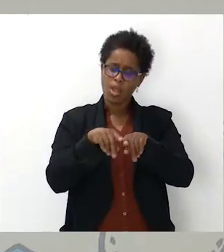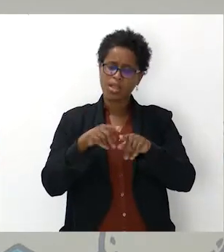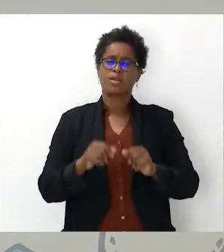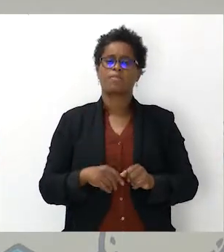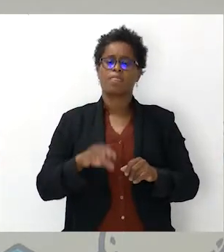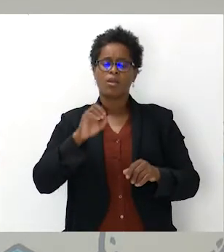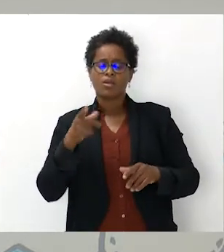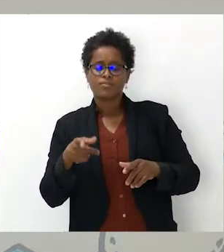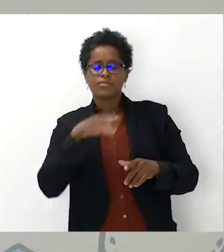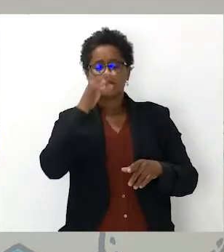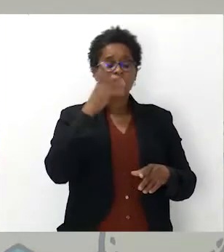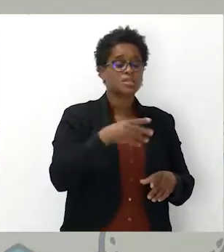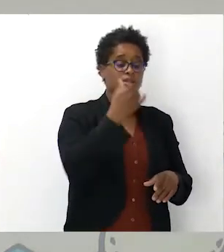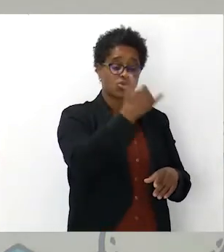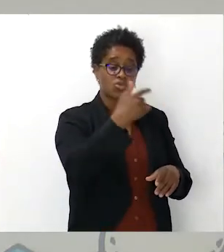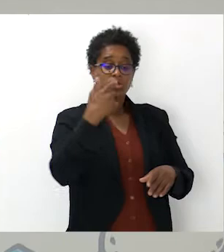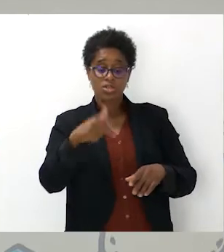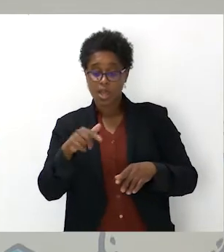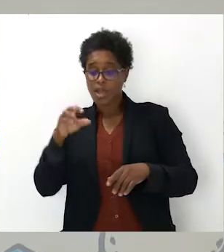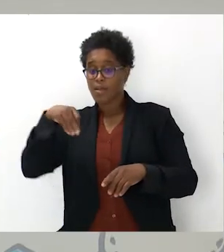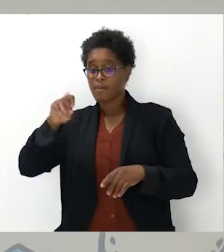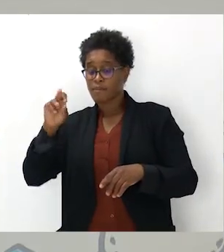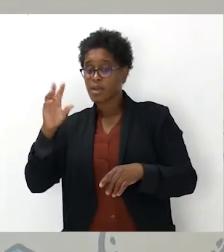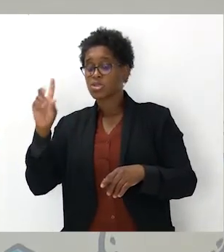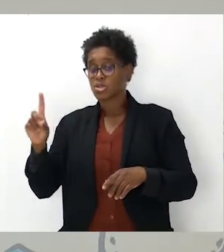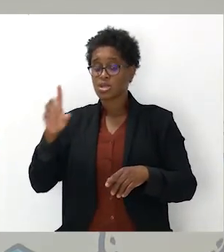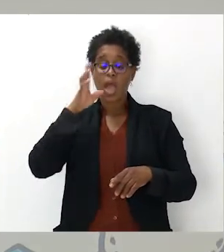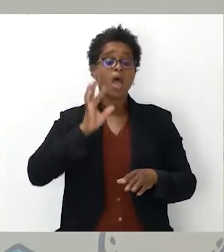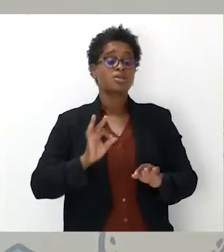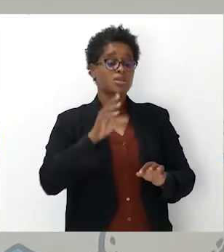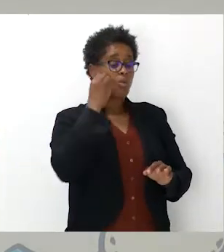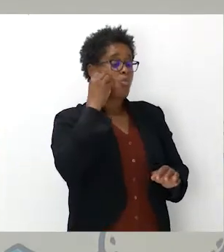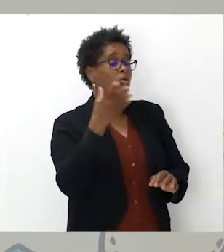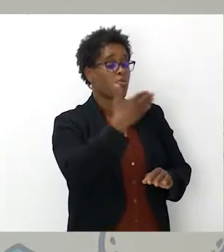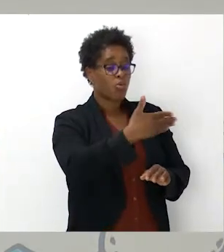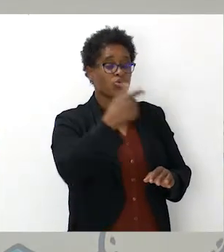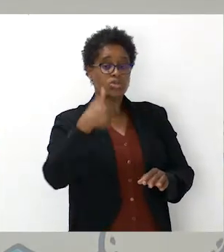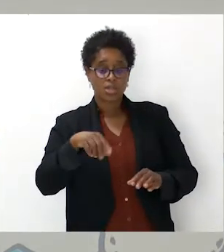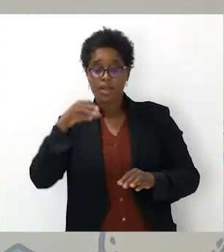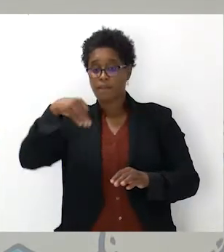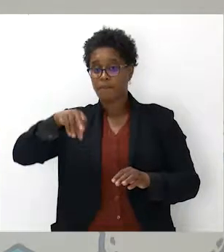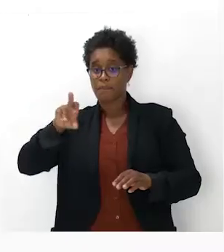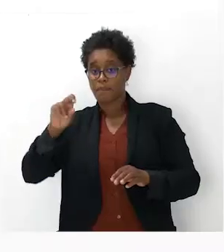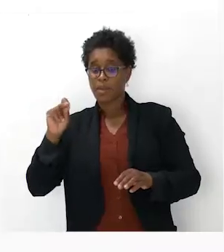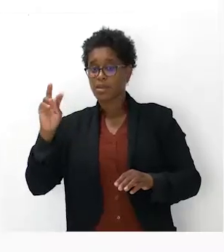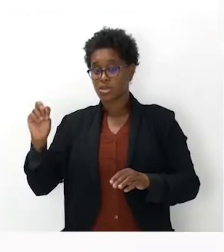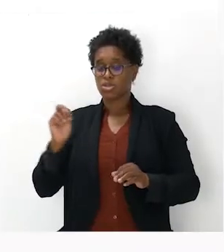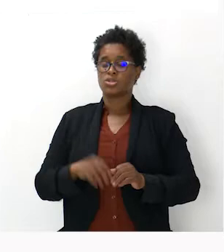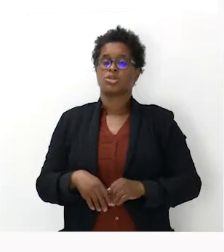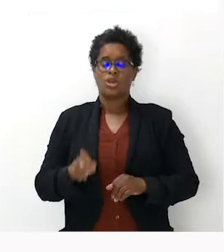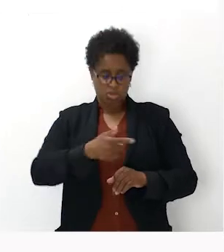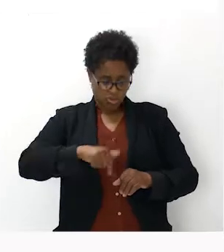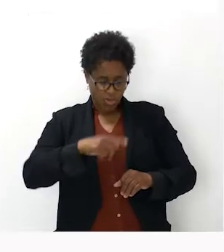assim: 2 está para 6, assim como 1 está para 3.